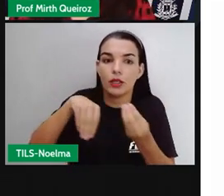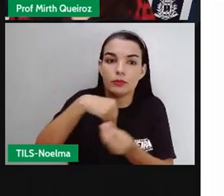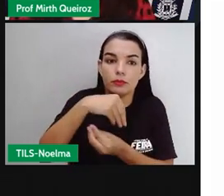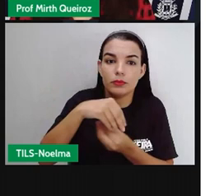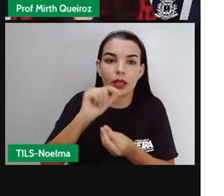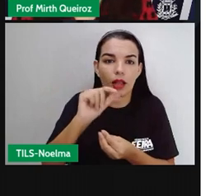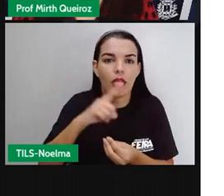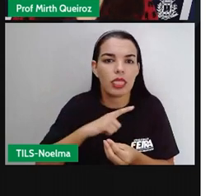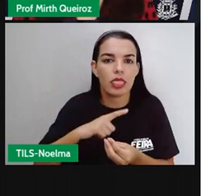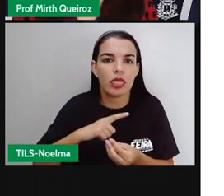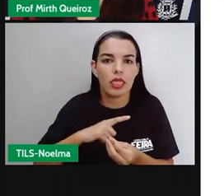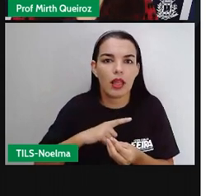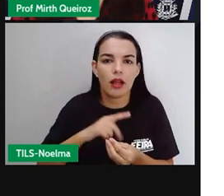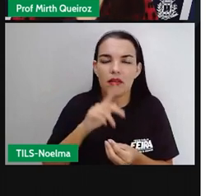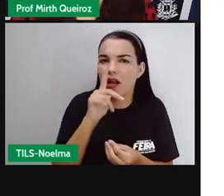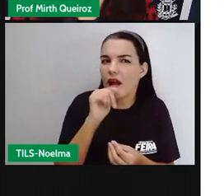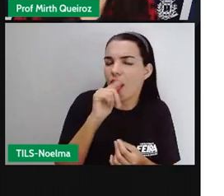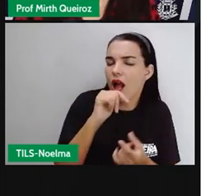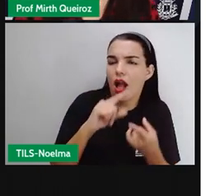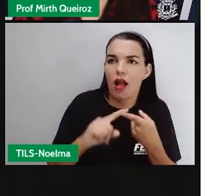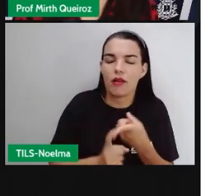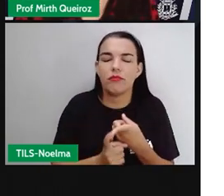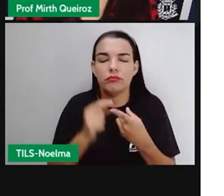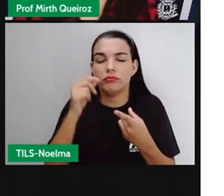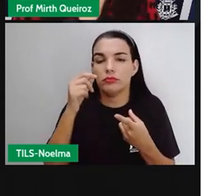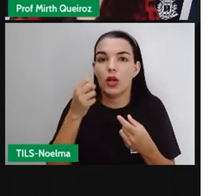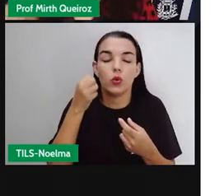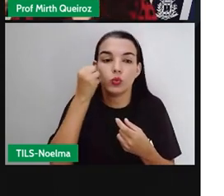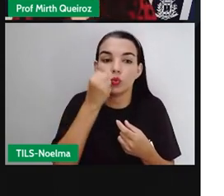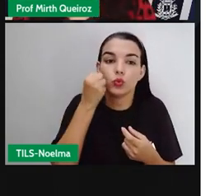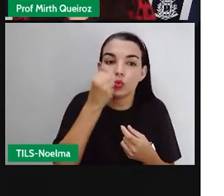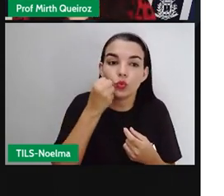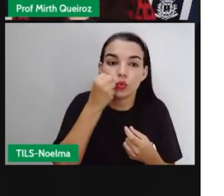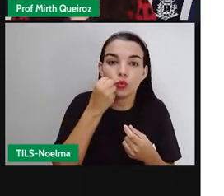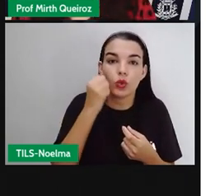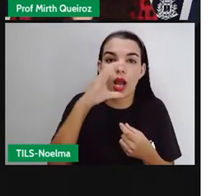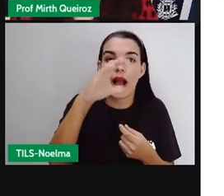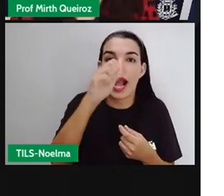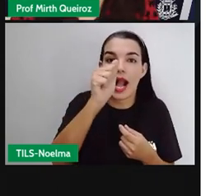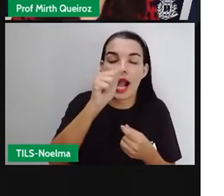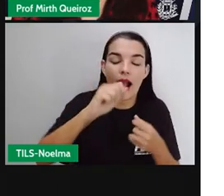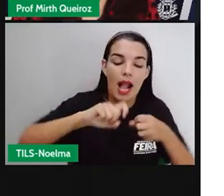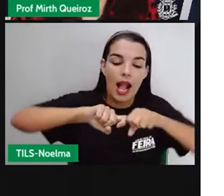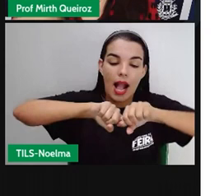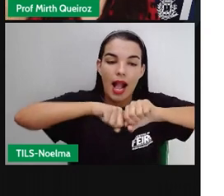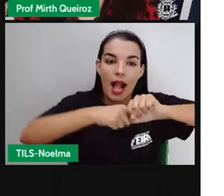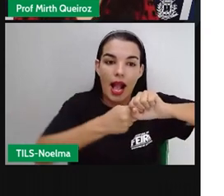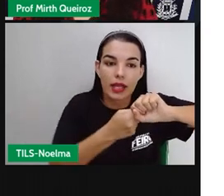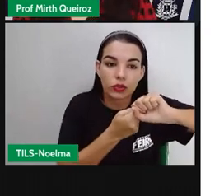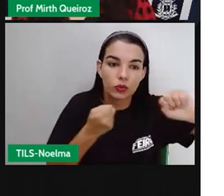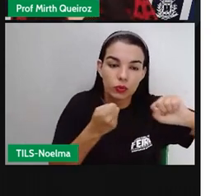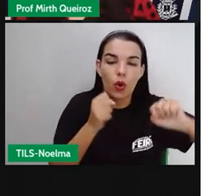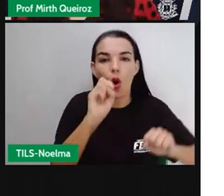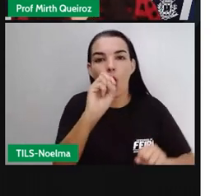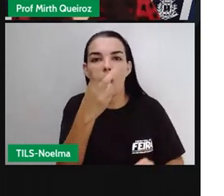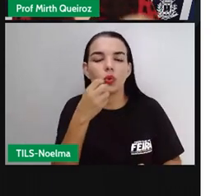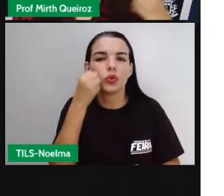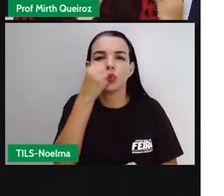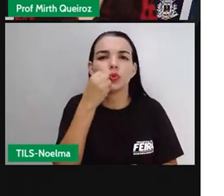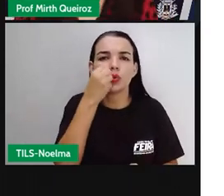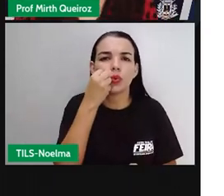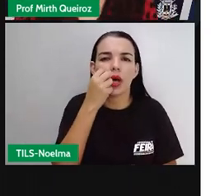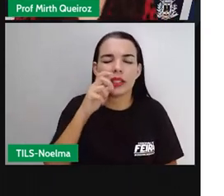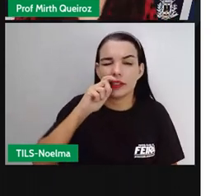mistura de líquidos, líquidos com líquidos, né? Você pegar um suco de caju com um suco de limão, ou um suco de laranja com